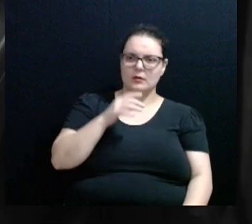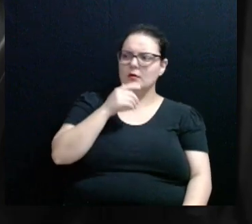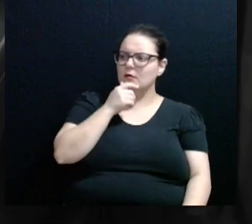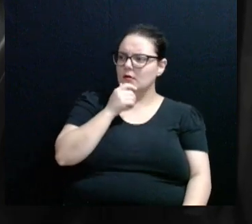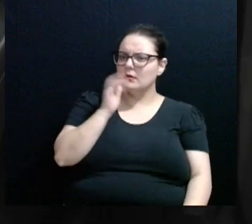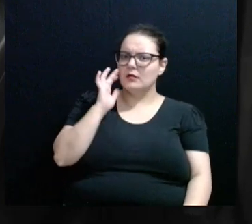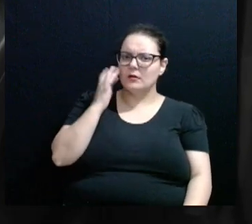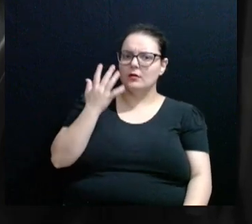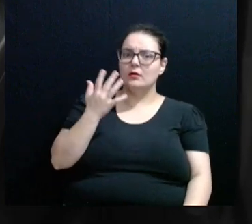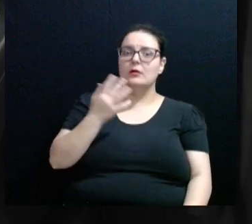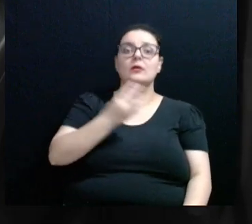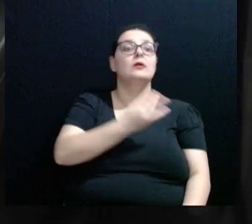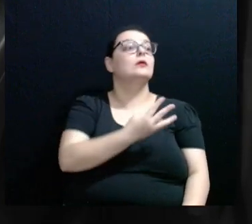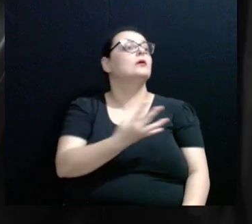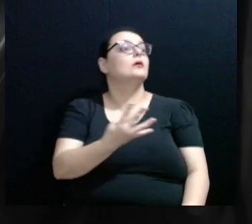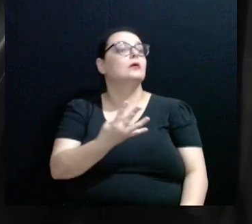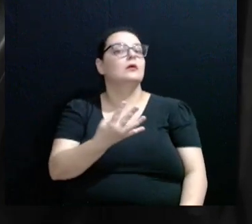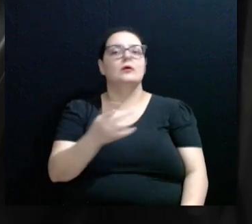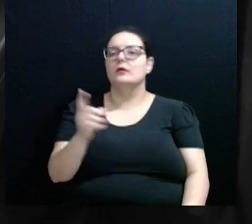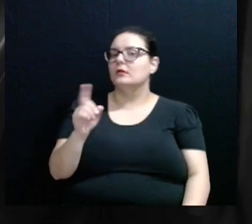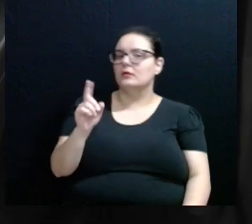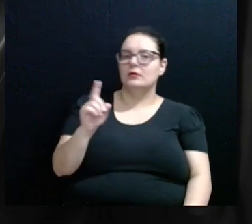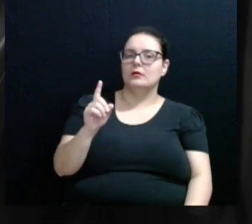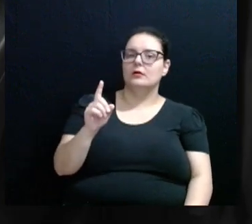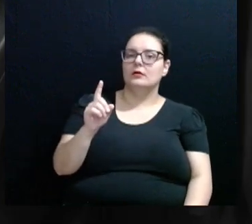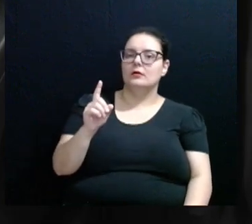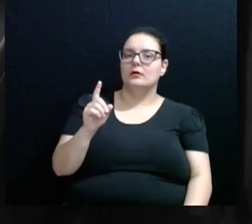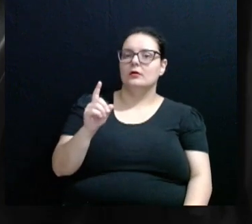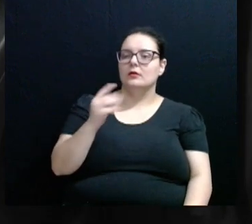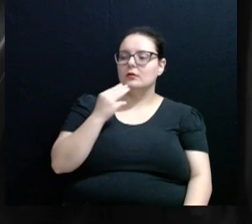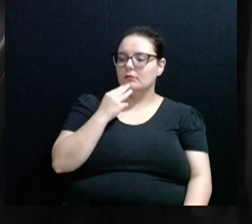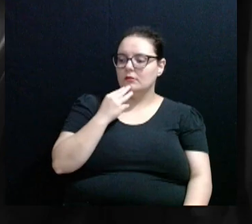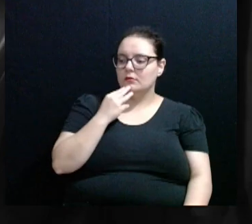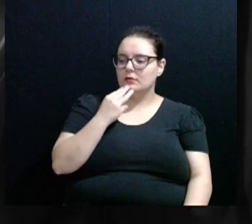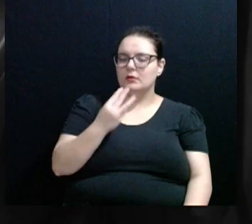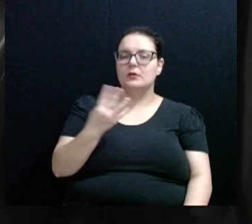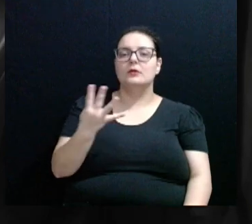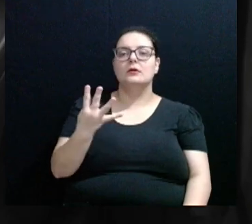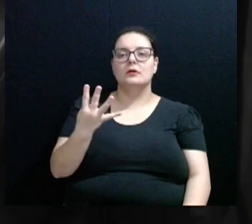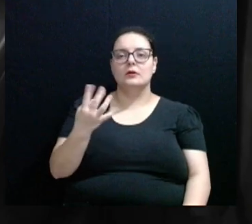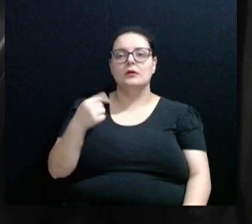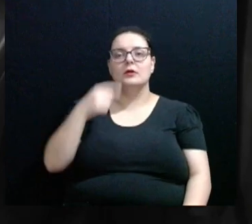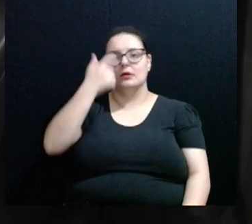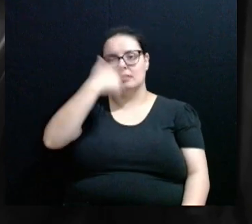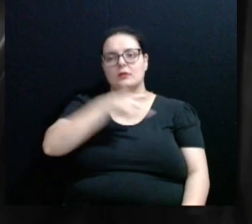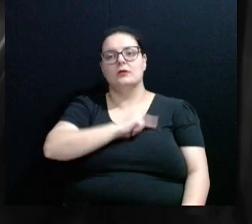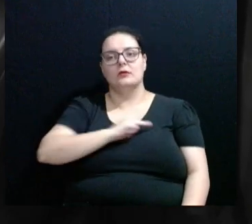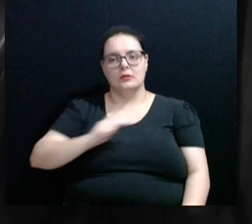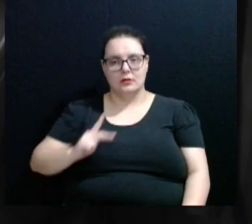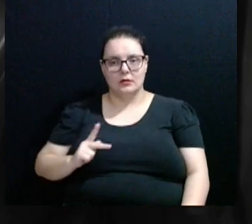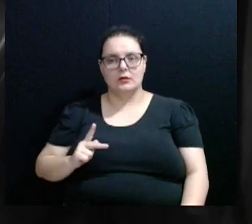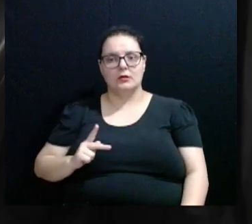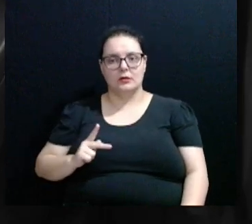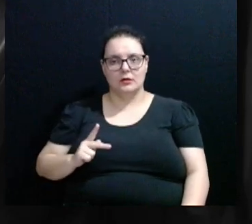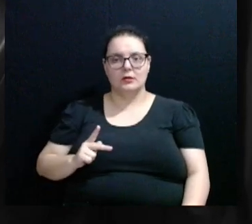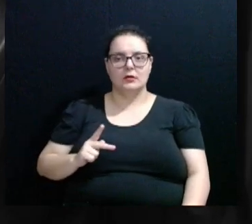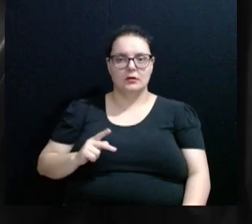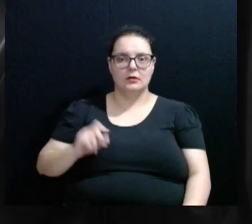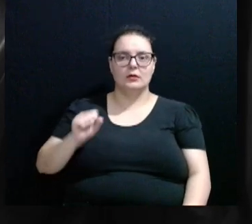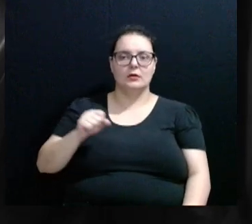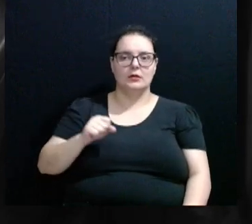Não 34. 20, não. 34 eu fui presidente. 34 você foi presidente. Acho que fui presidente. Acho que